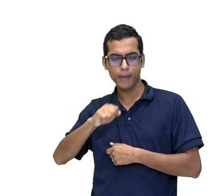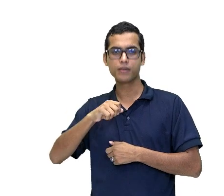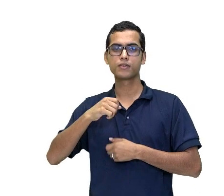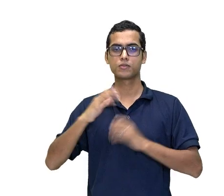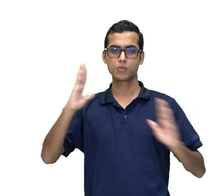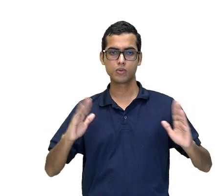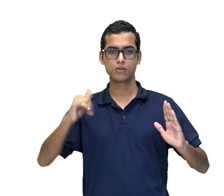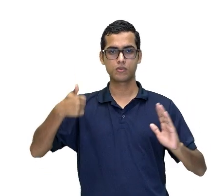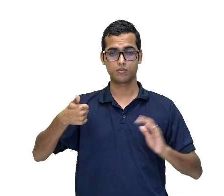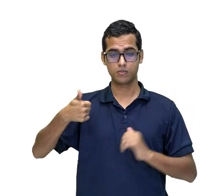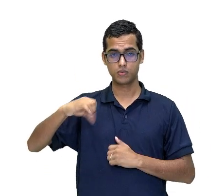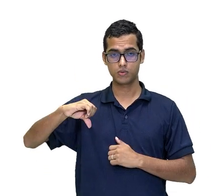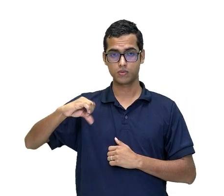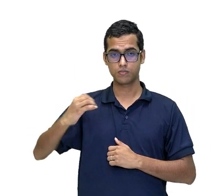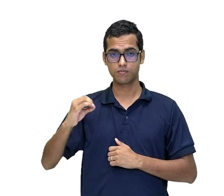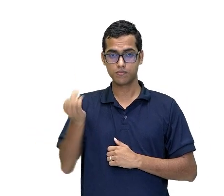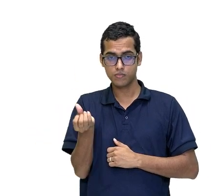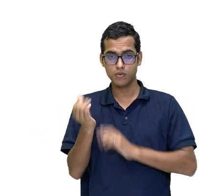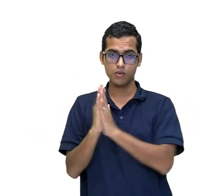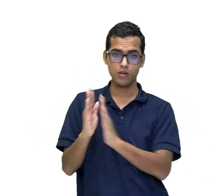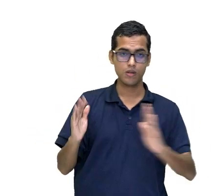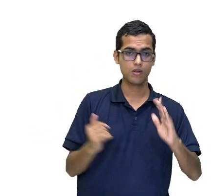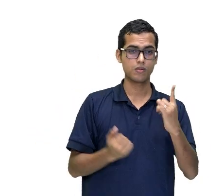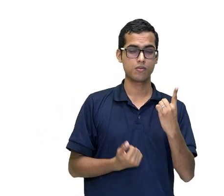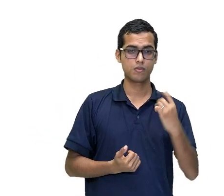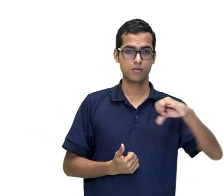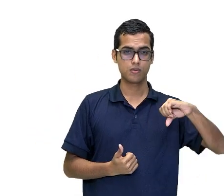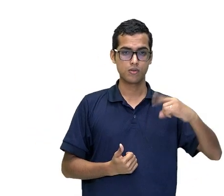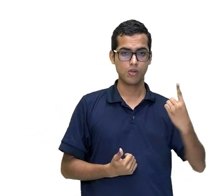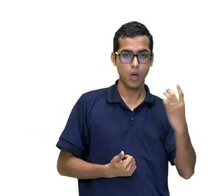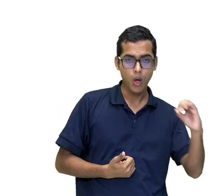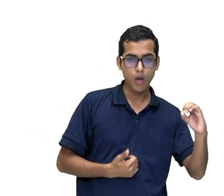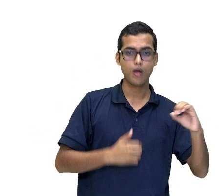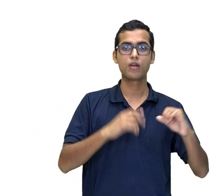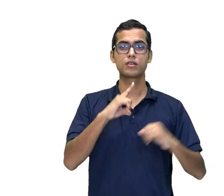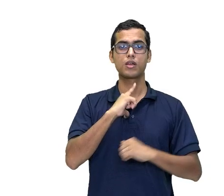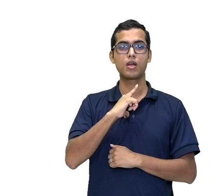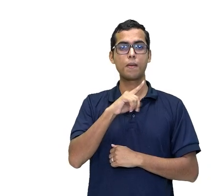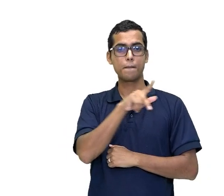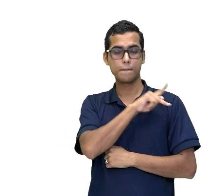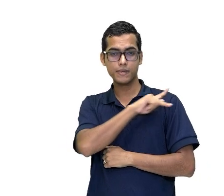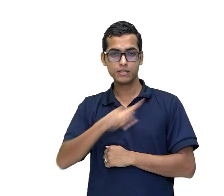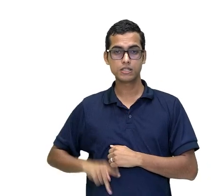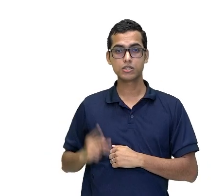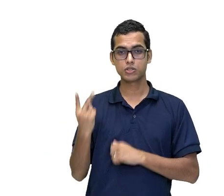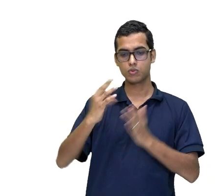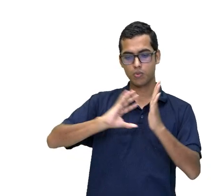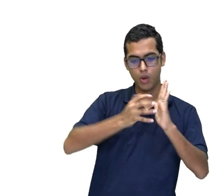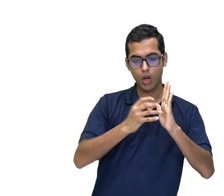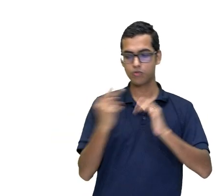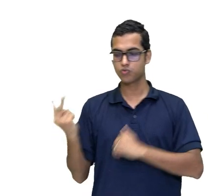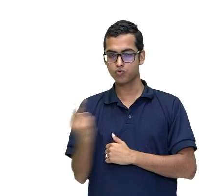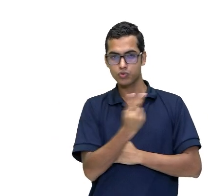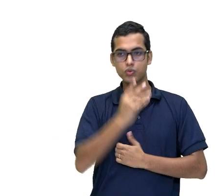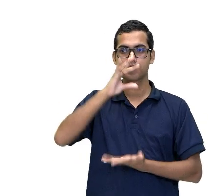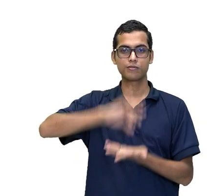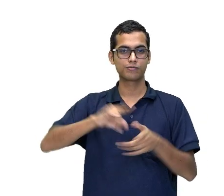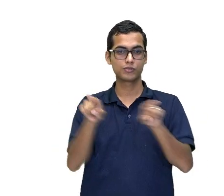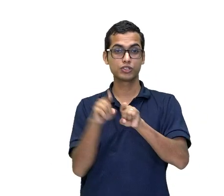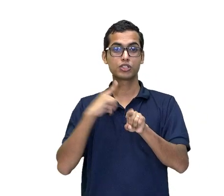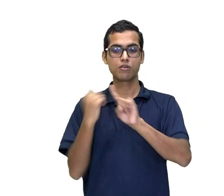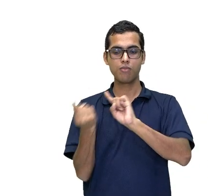1910. A República do Brasil passou a ter presidente dos dois partidos. Como eu falei para vocês, existia um